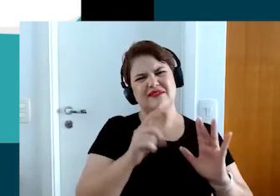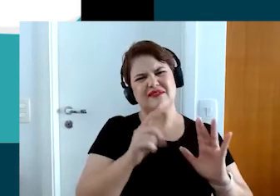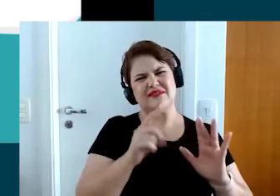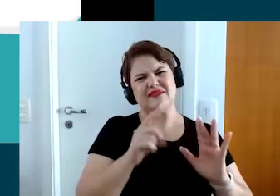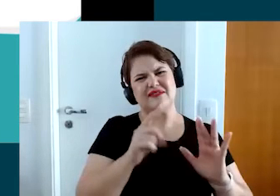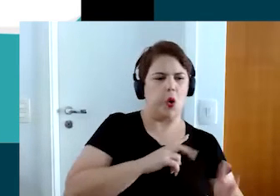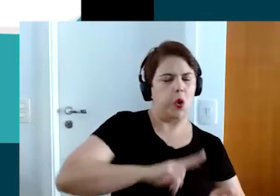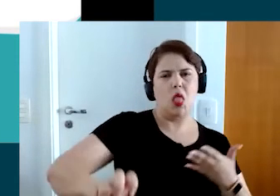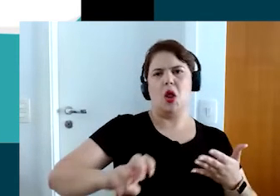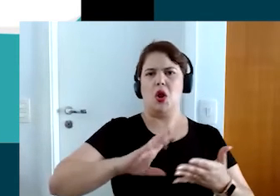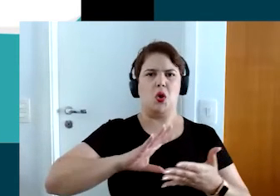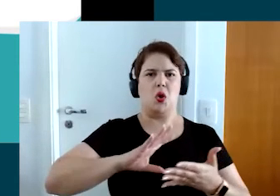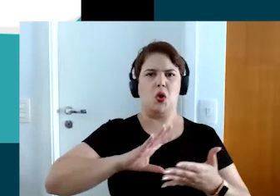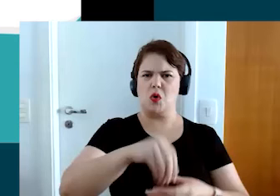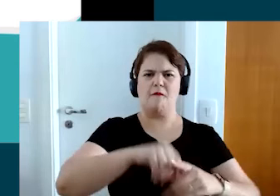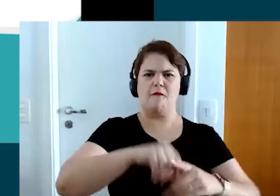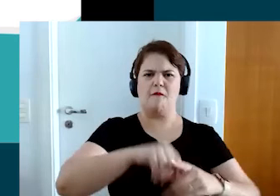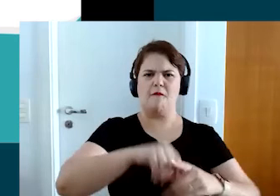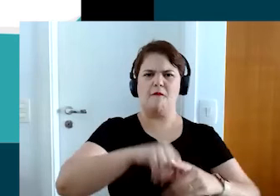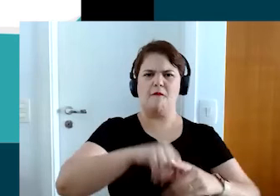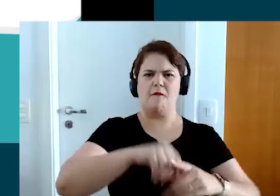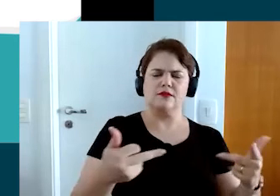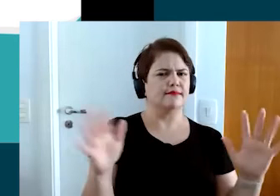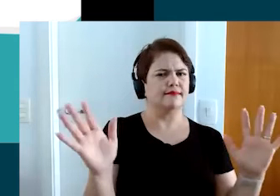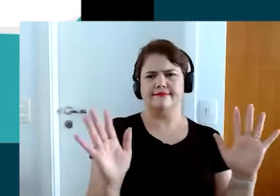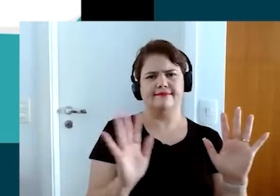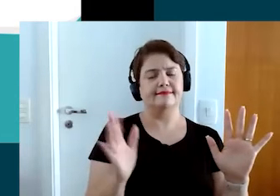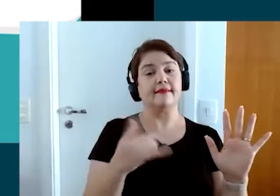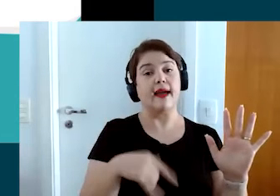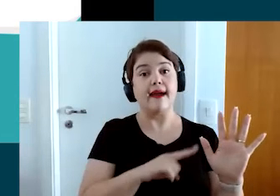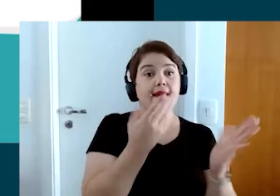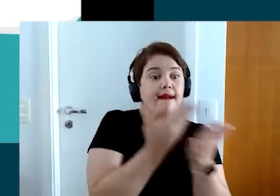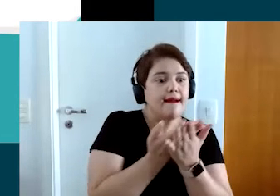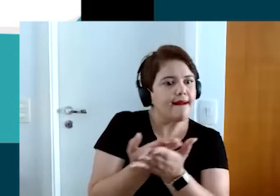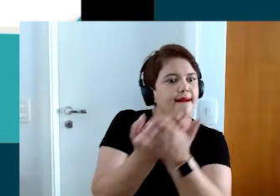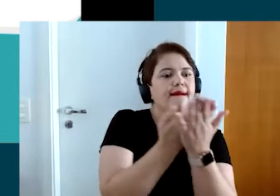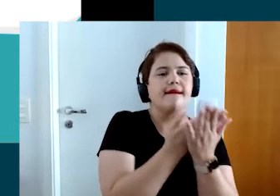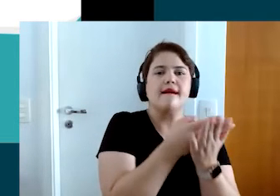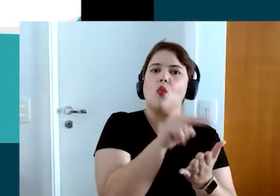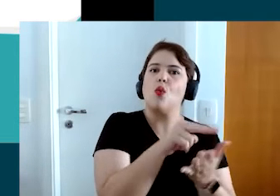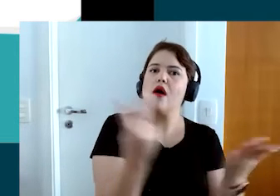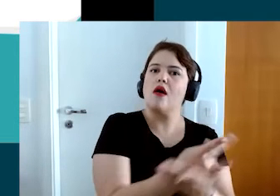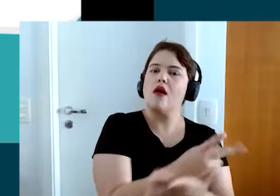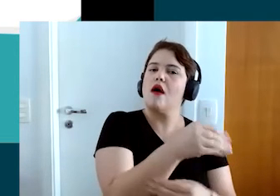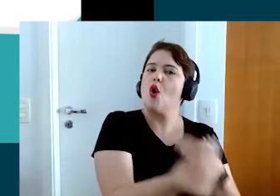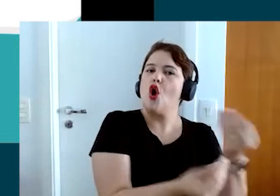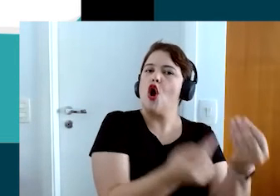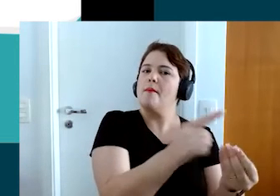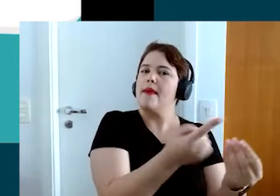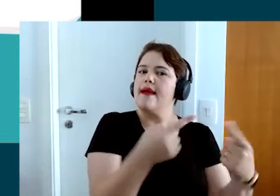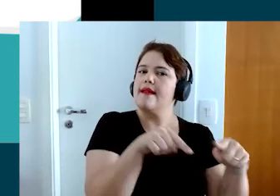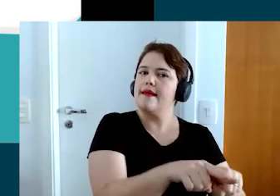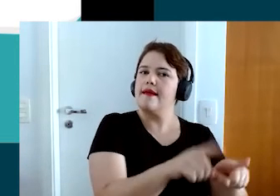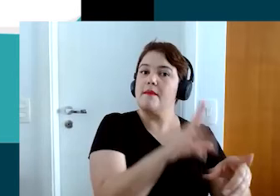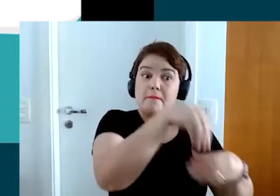métodos, funcionalidades, o produto da minha concorrência, mas sim estudar ali como, né, os participantes do mesmo mercado